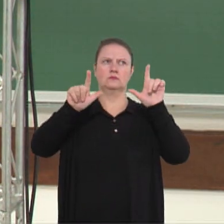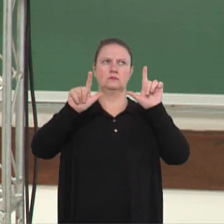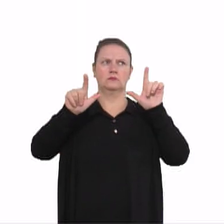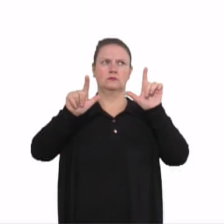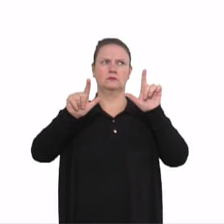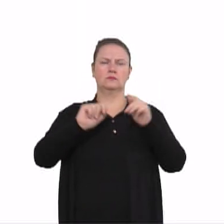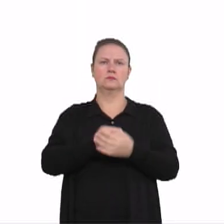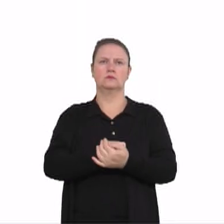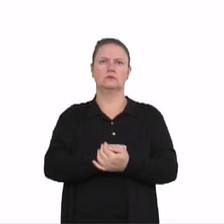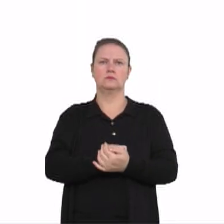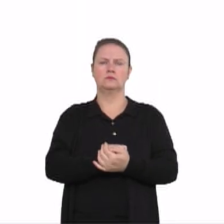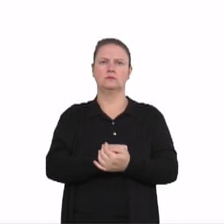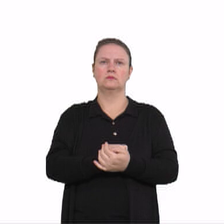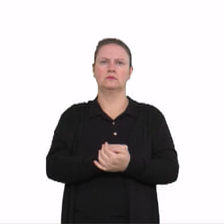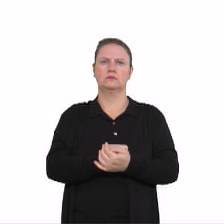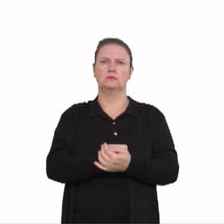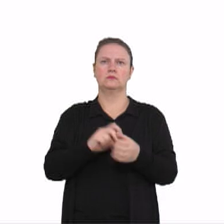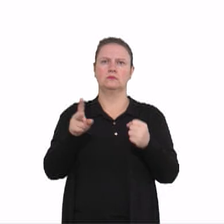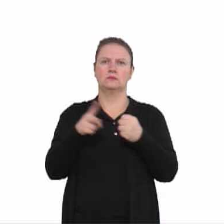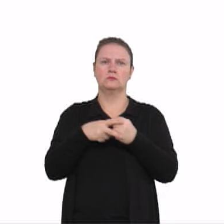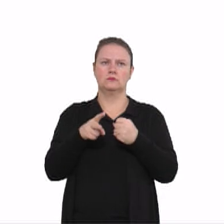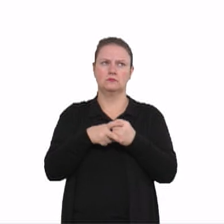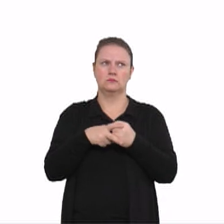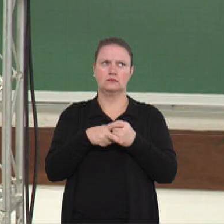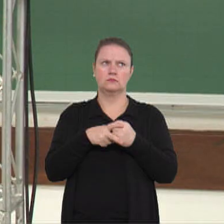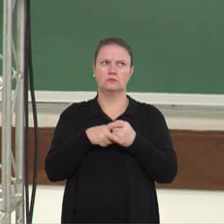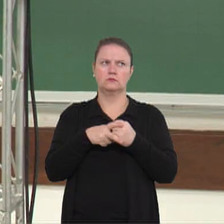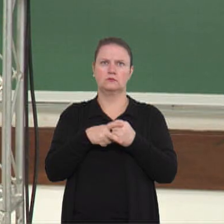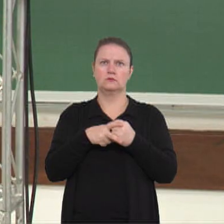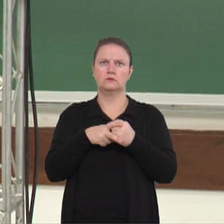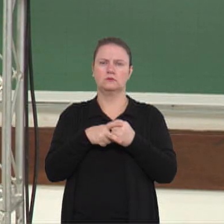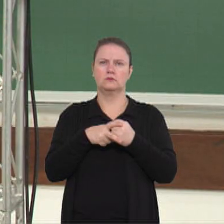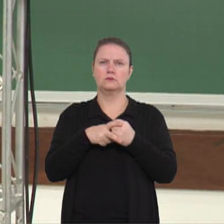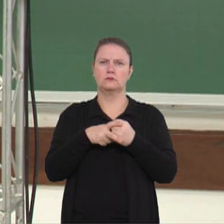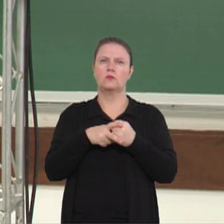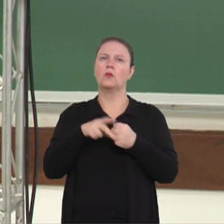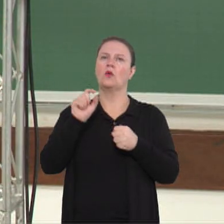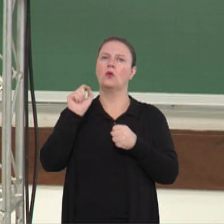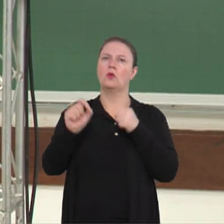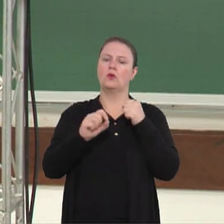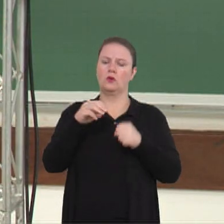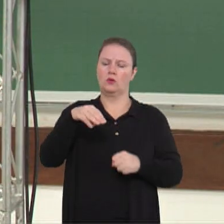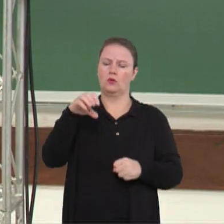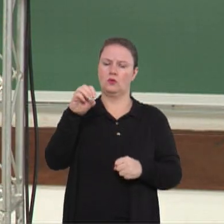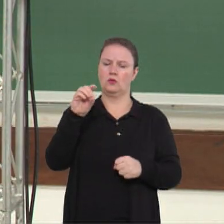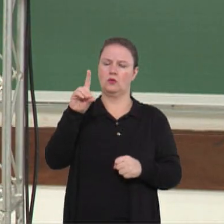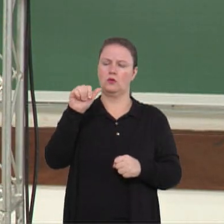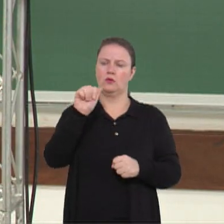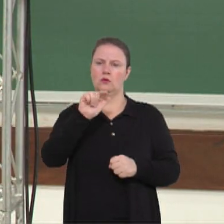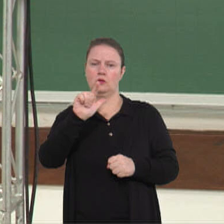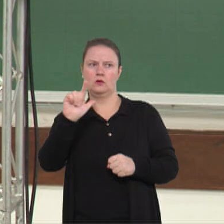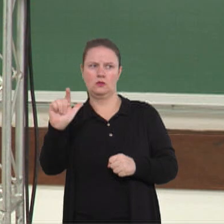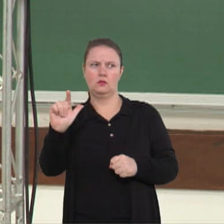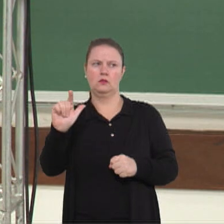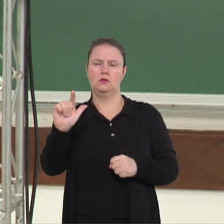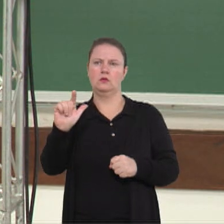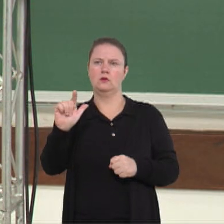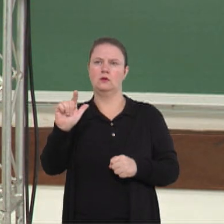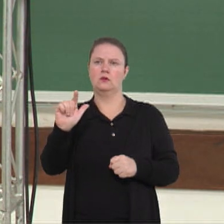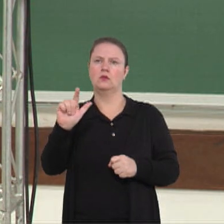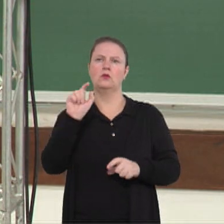quer que é o verbo poder no conseguir ele também é um verbo modal vocês estudaram isso como shield